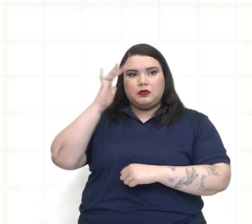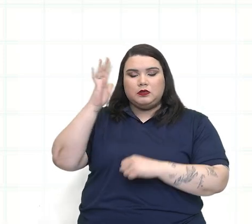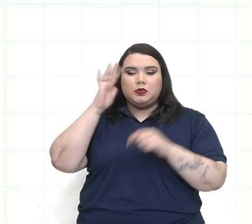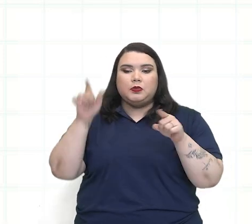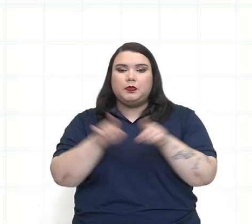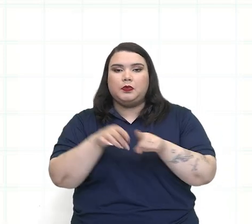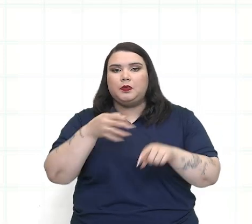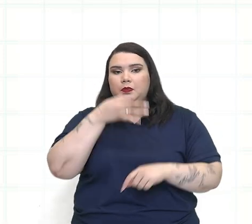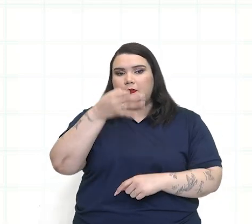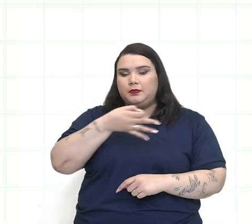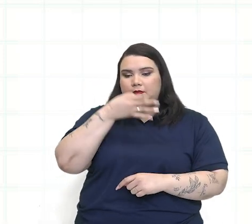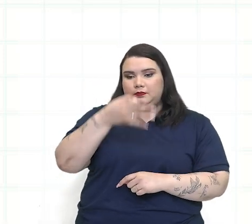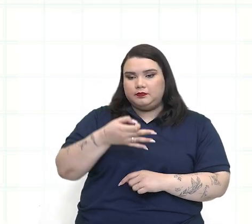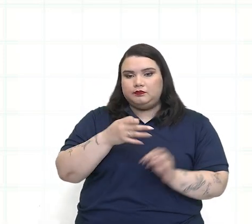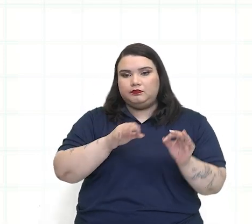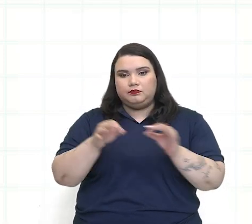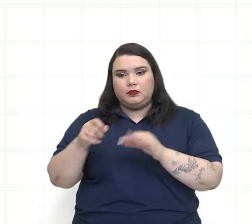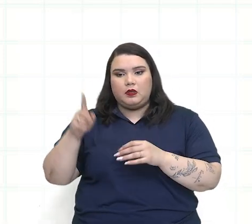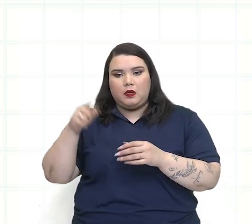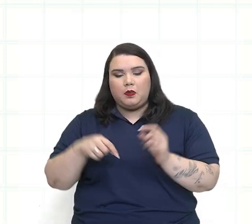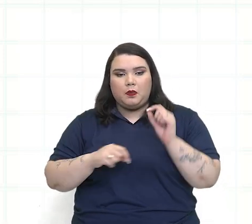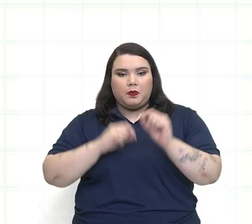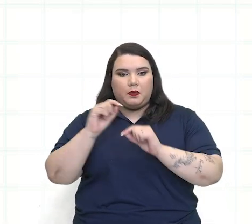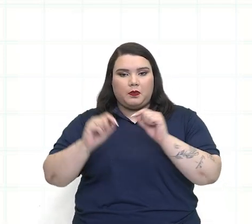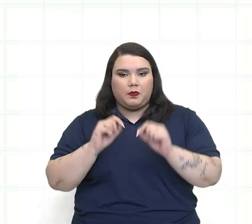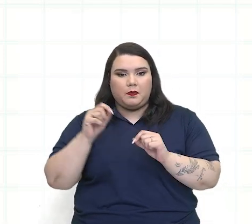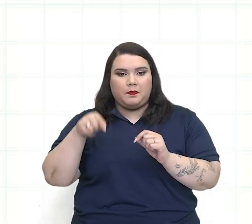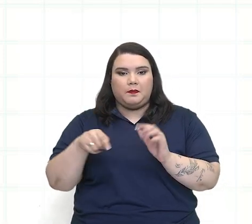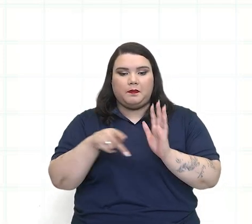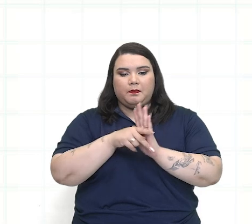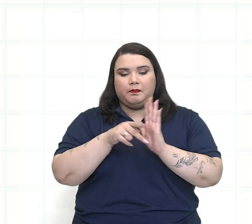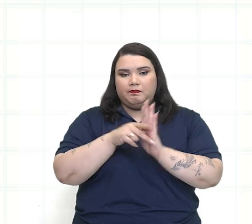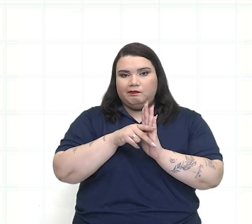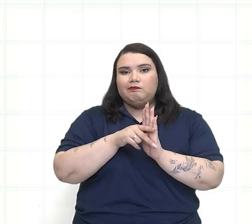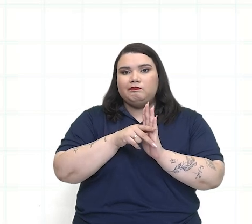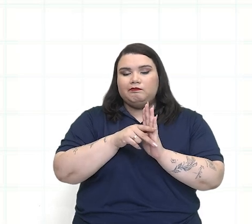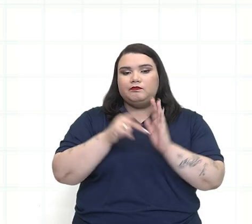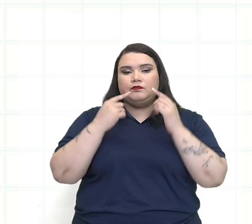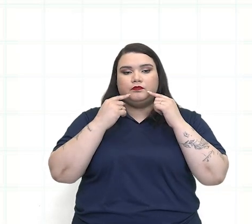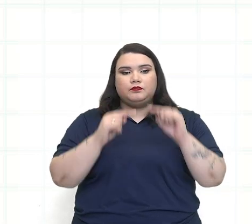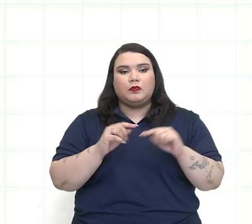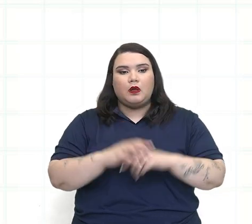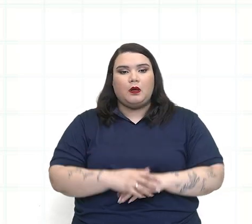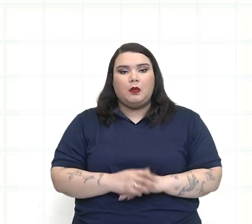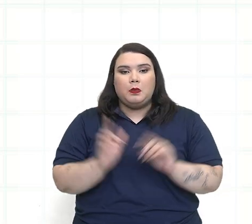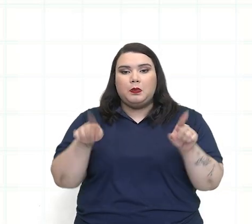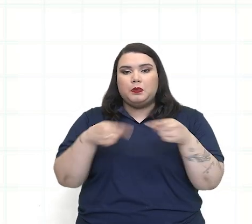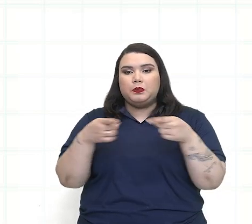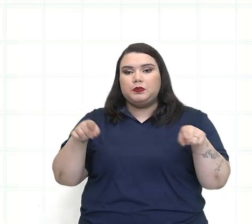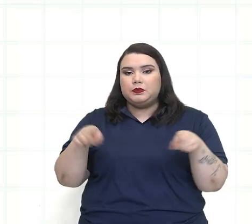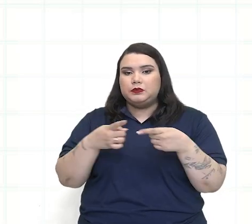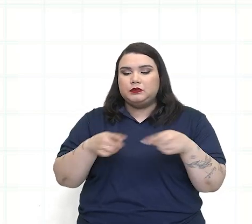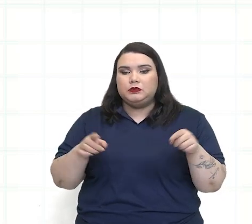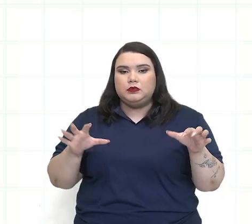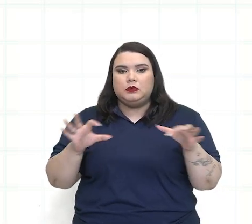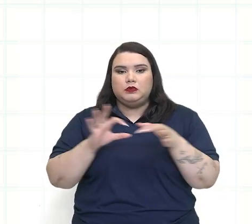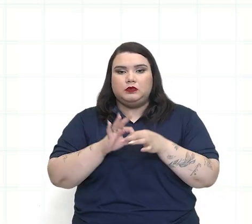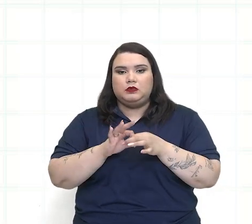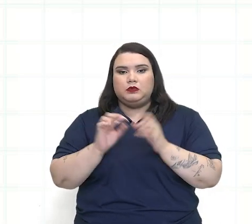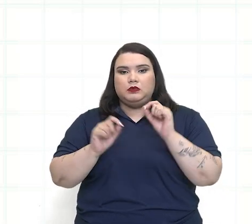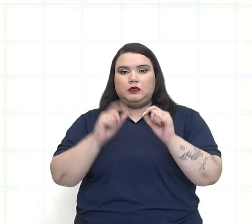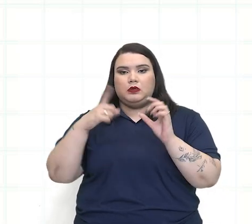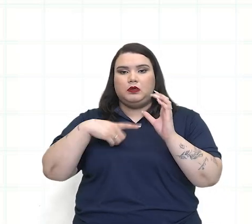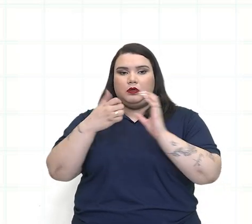pensamentos e até opiniões quando são poemas críticos. A musicalidade de que